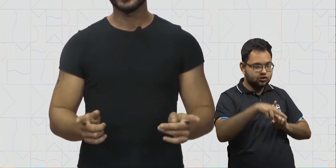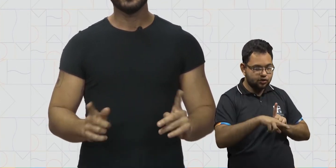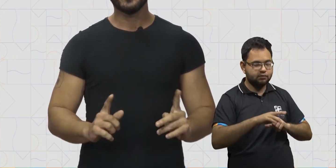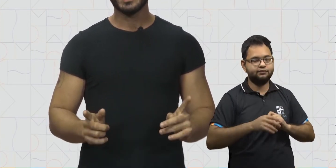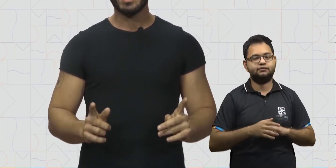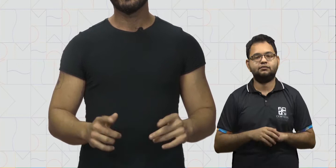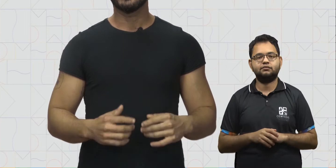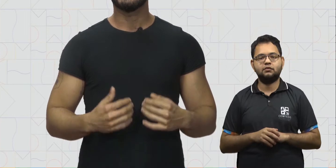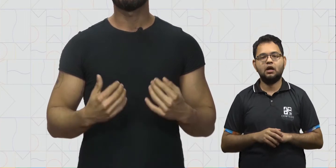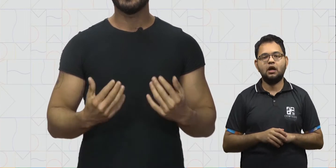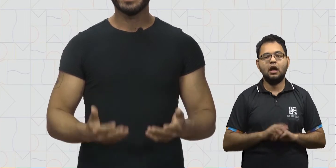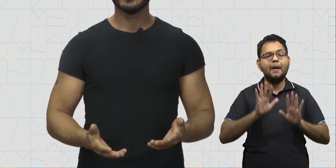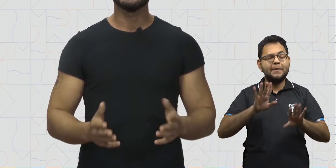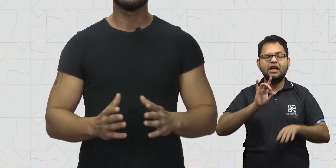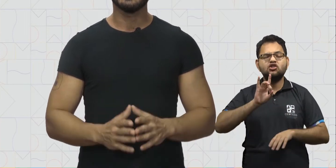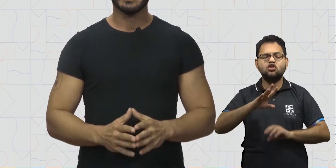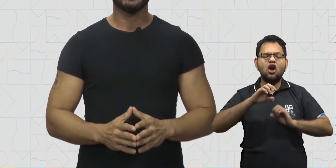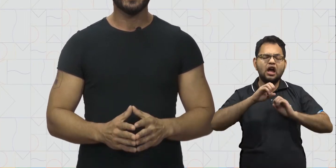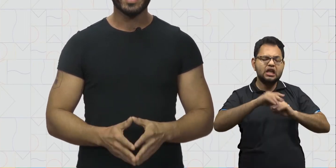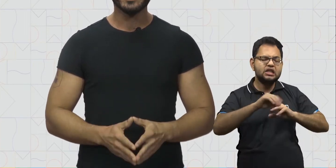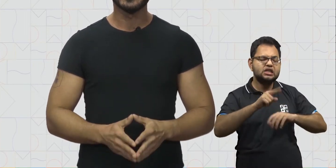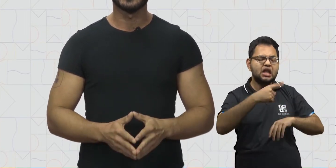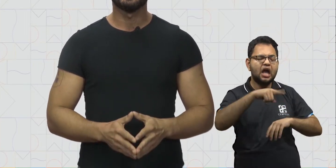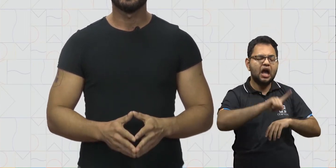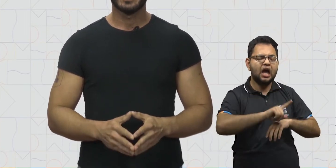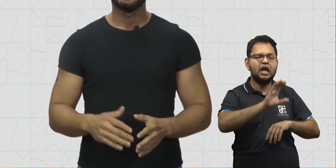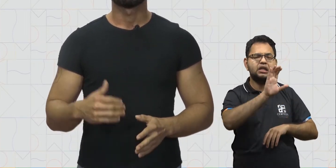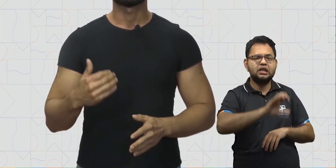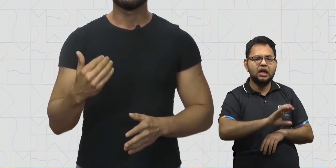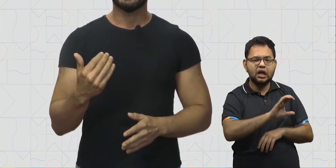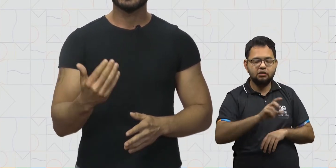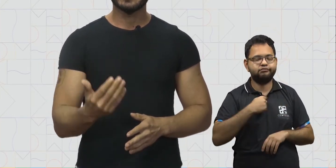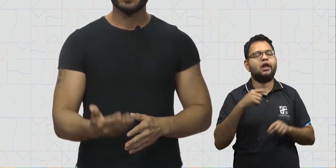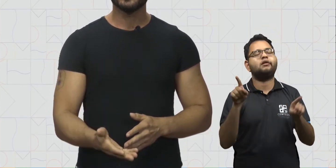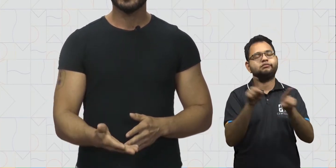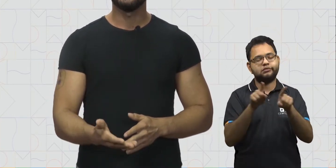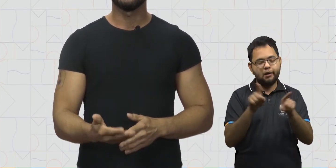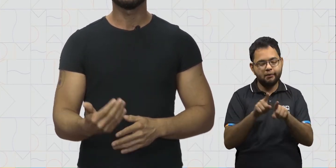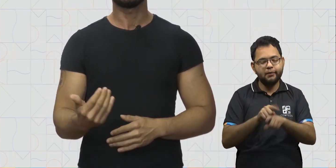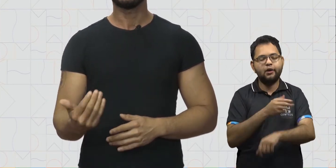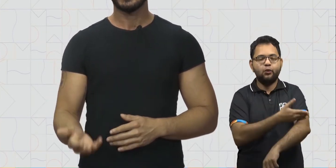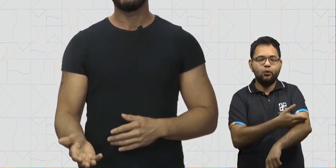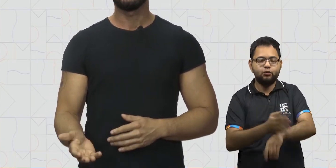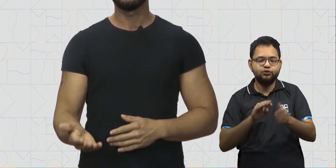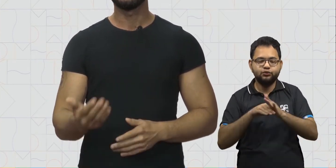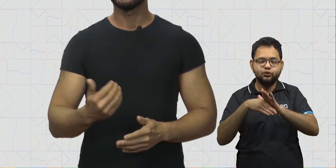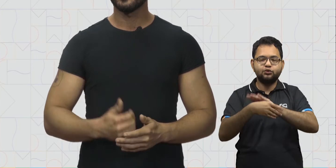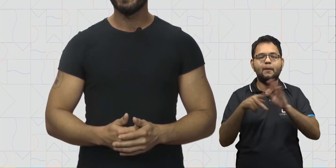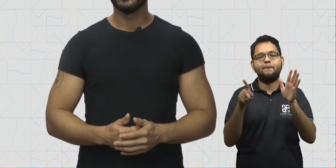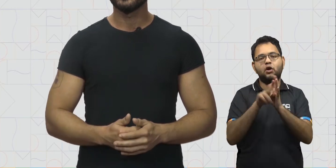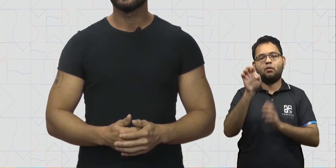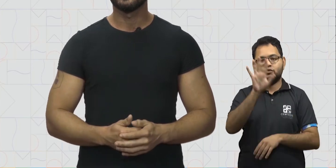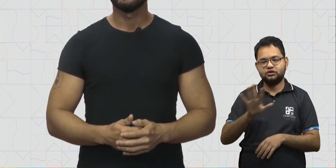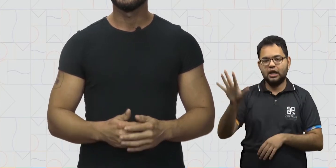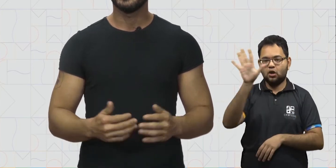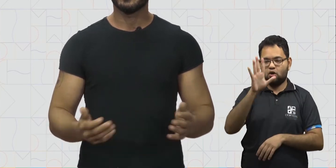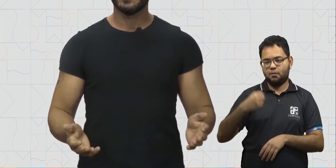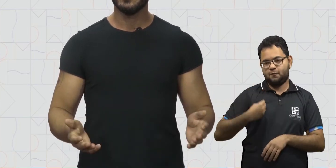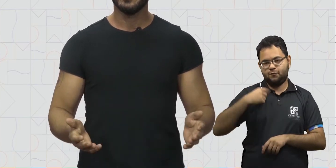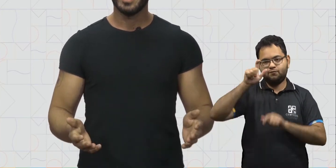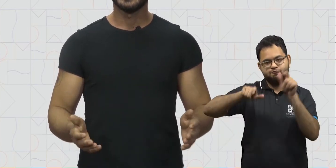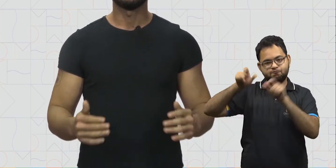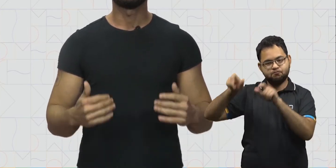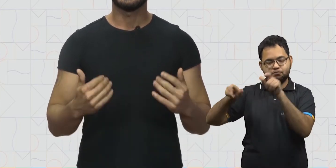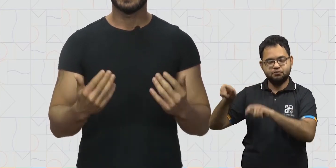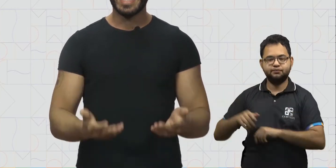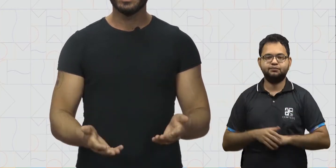não significava apenas ensinar a fé cristã, mas repassar os valores e hábitos dos europeus, e